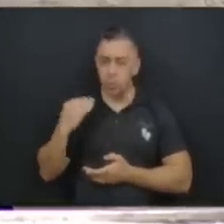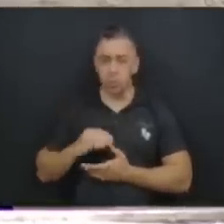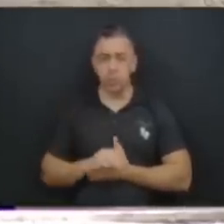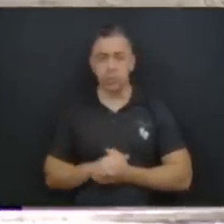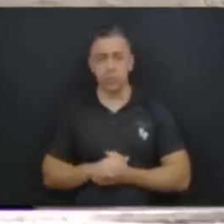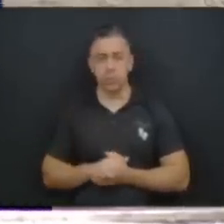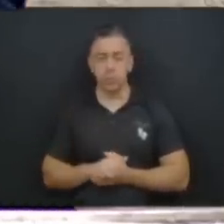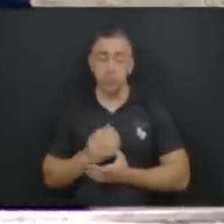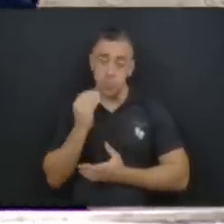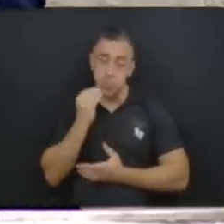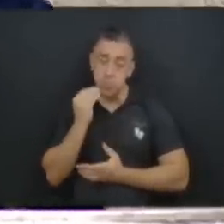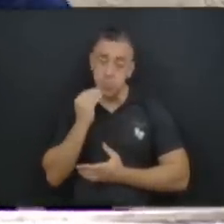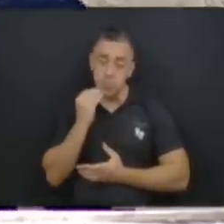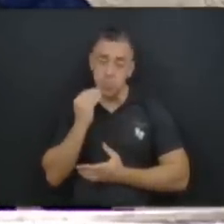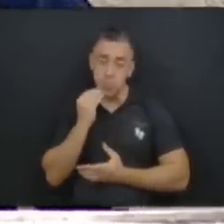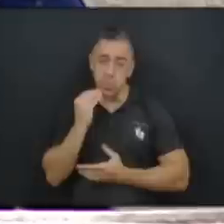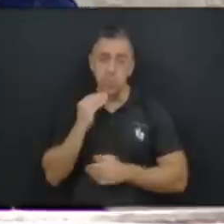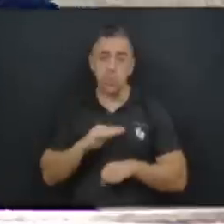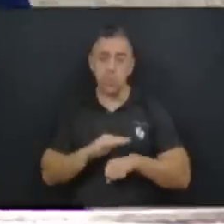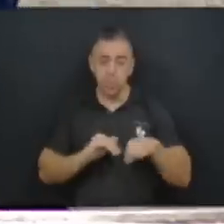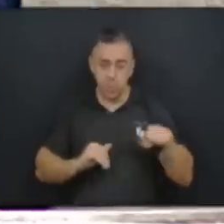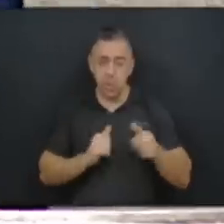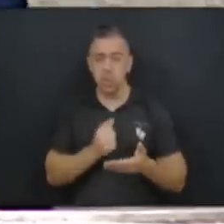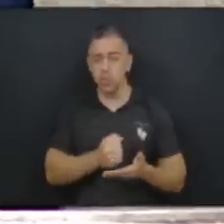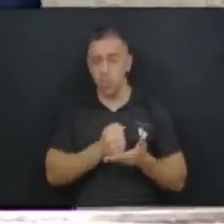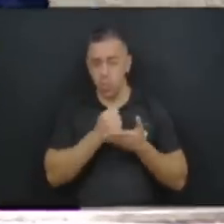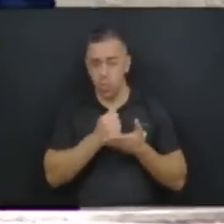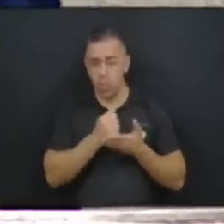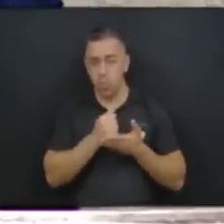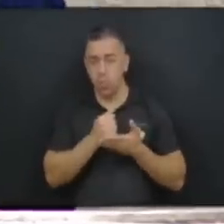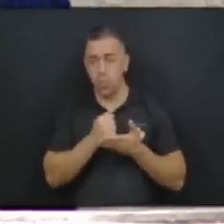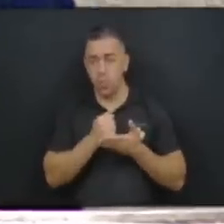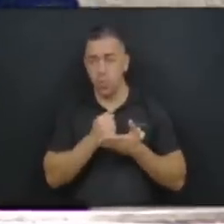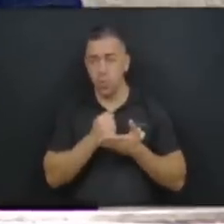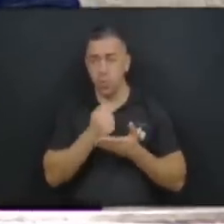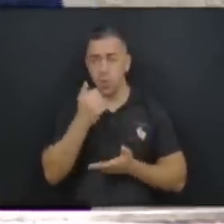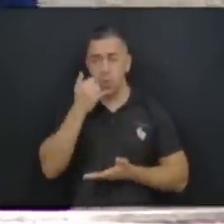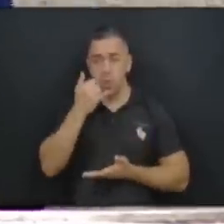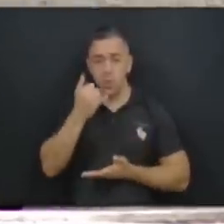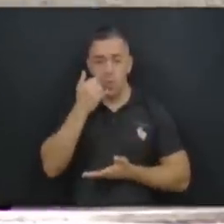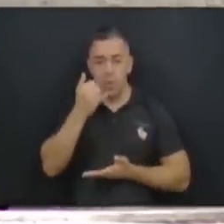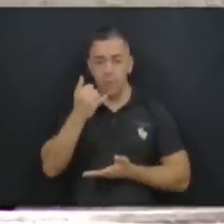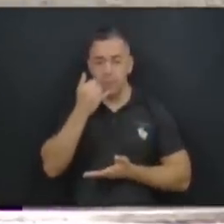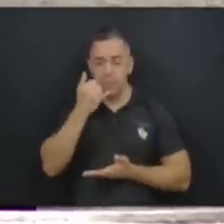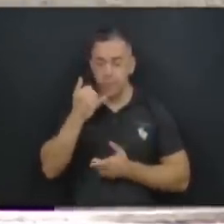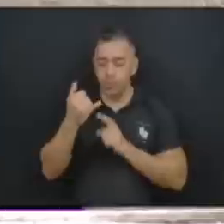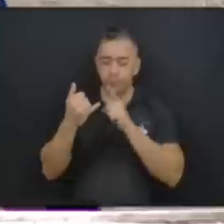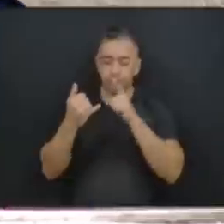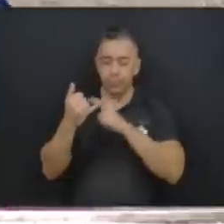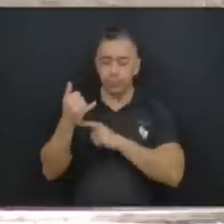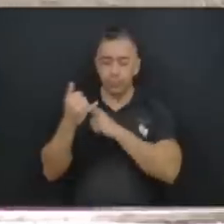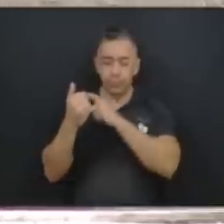e eu tentei chamar socorro mas o telefone não atende